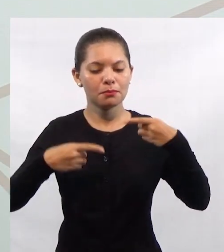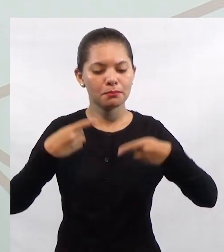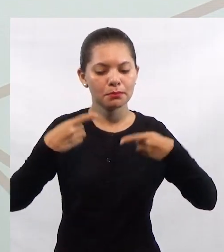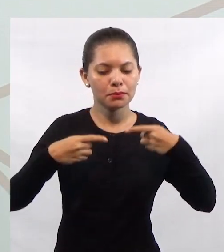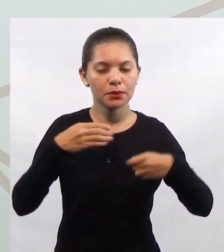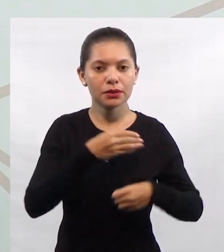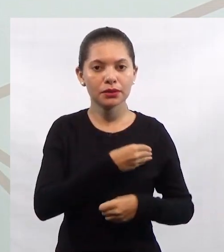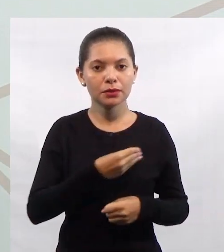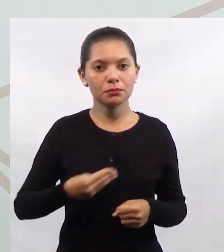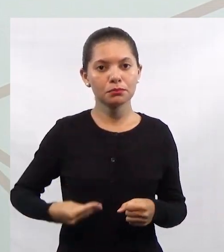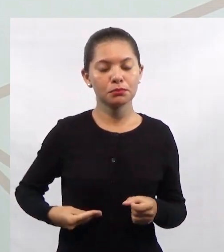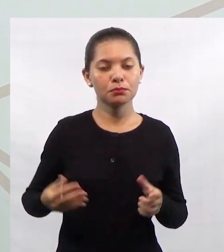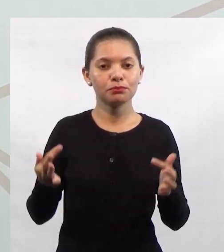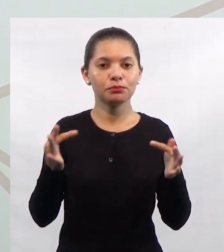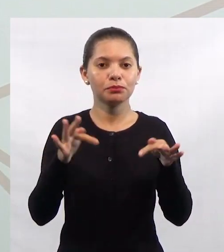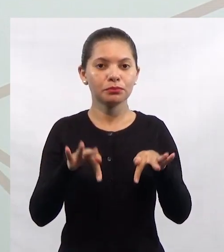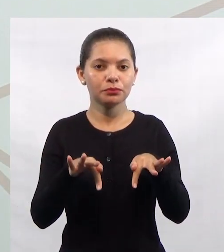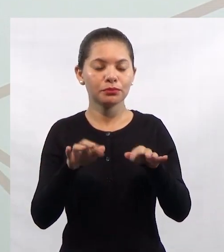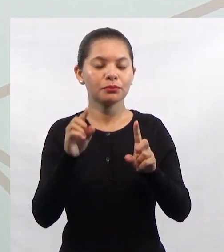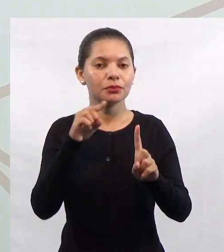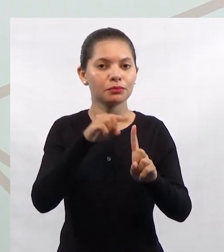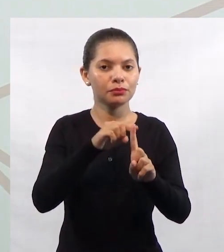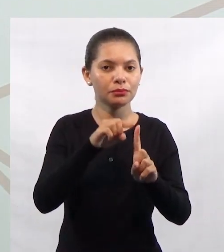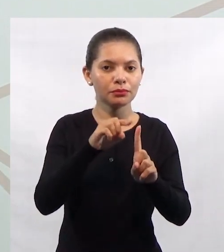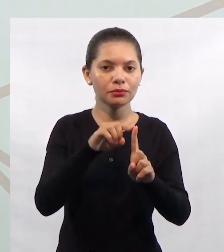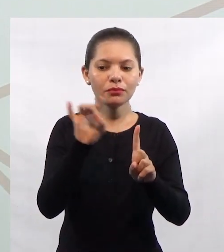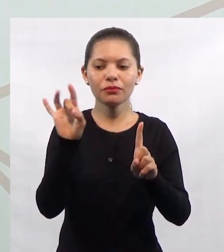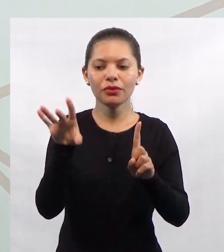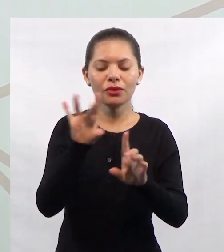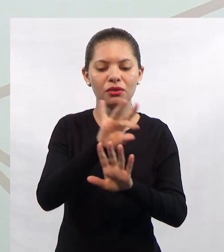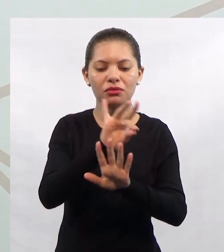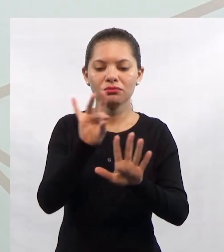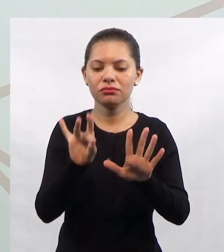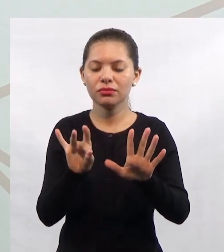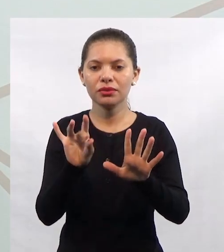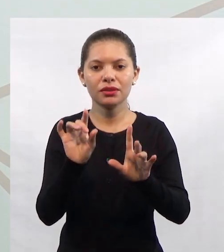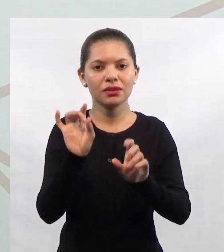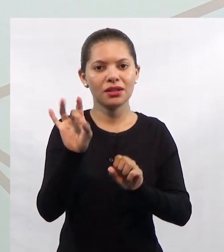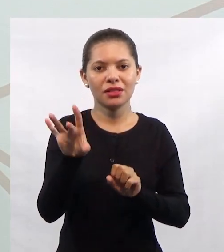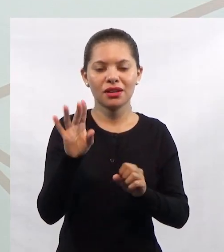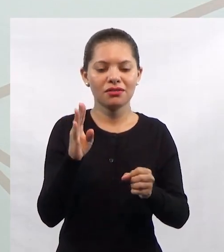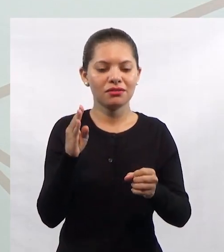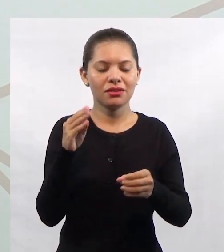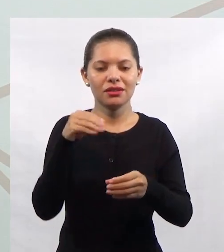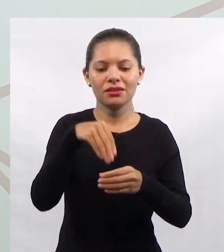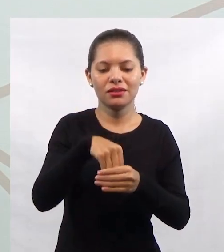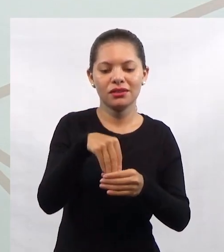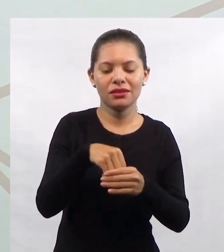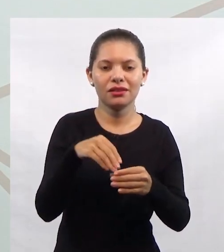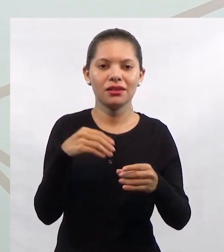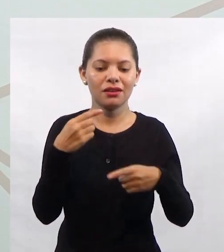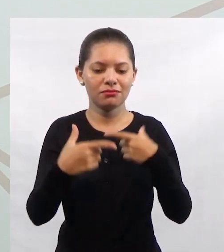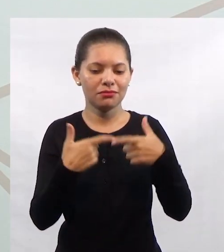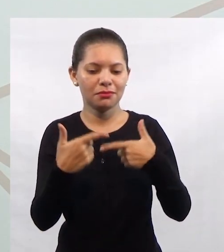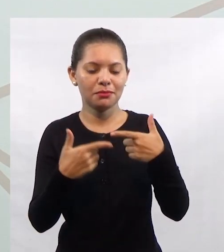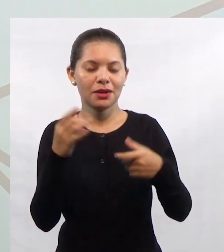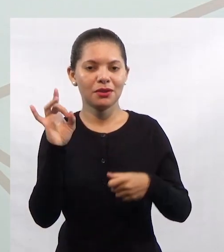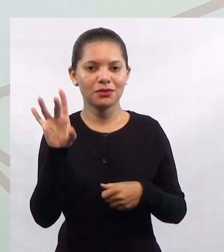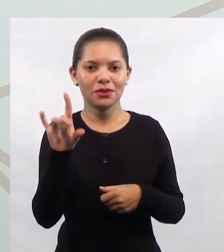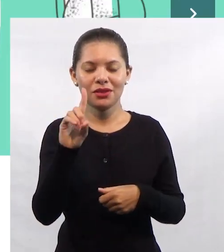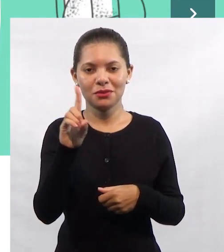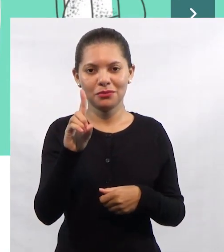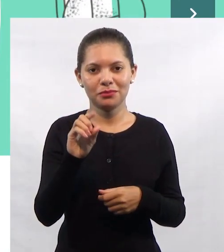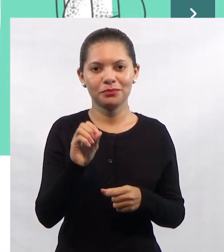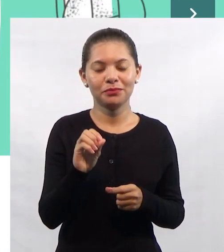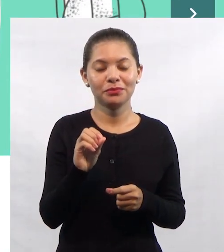estruturam políticas públicas para esse fim, e não apenas como decodificação e inserção no mercado de trabalho,